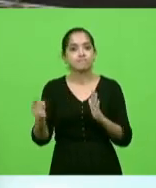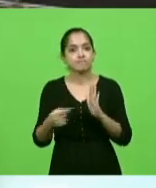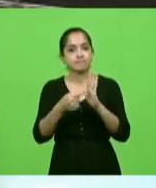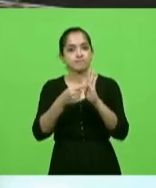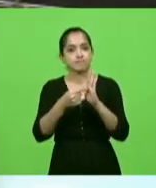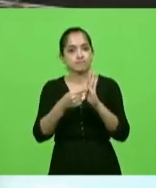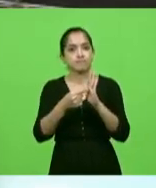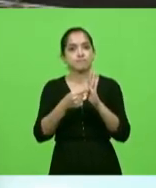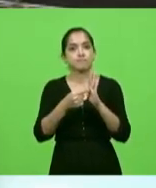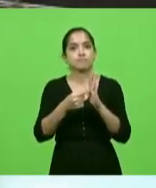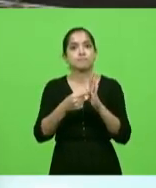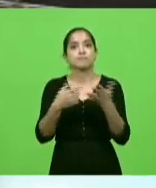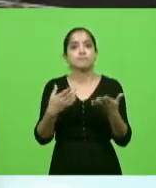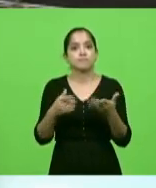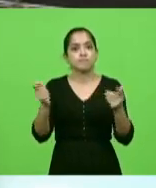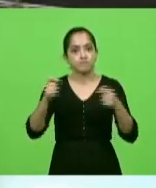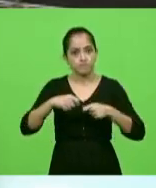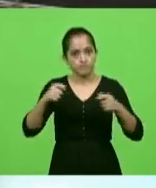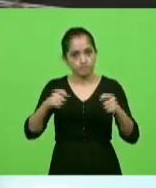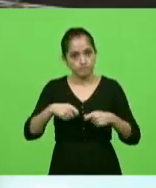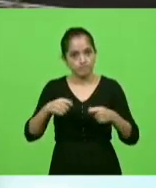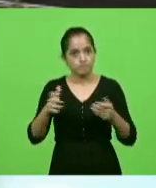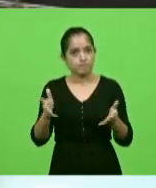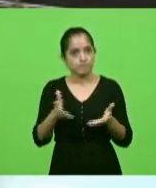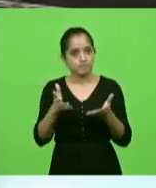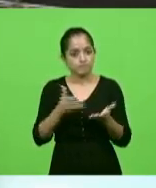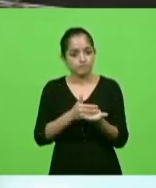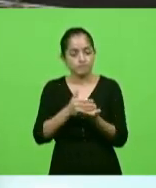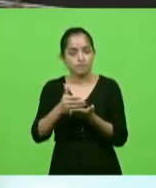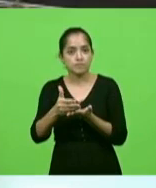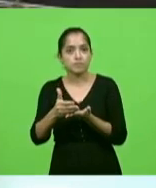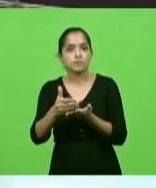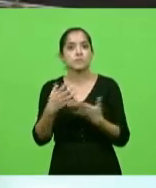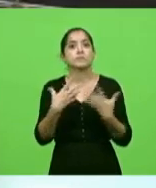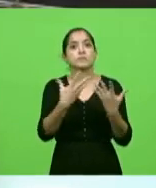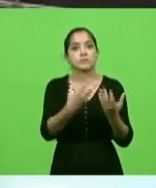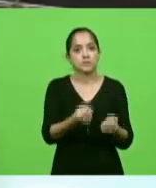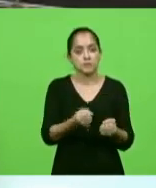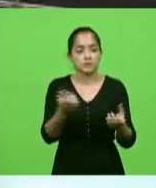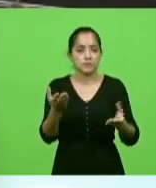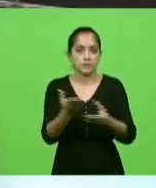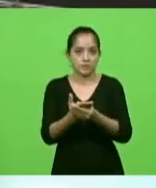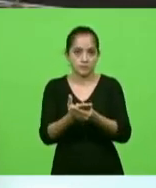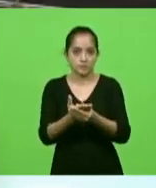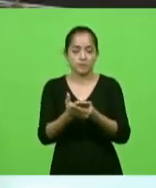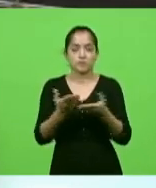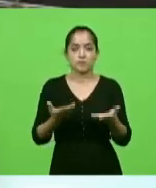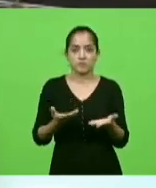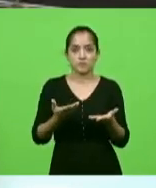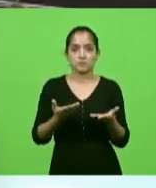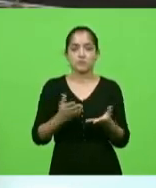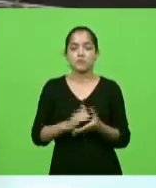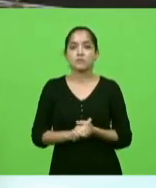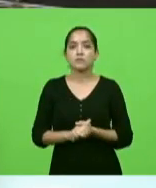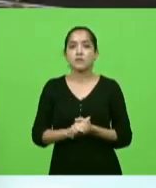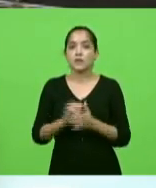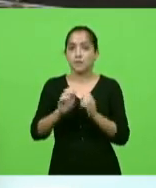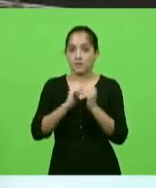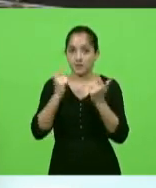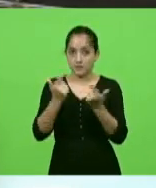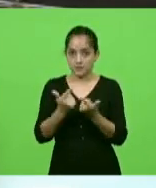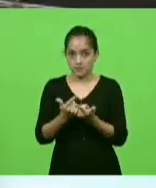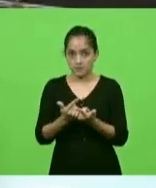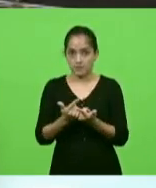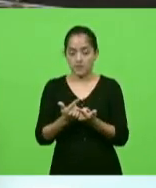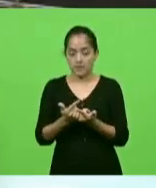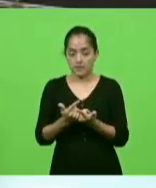a denúncia contra o elemento suficiente para o impulso Inicial e recebimento do processo pela casa pela